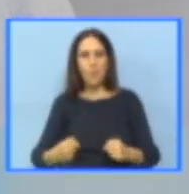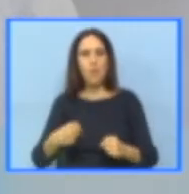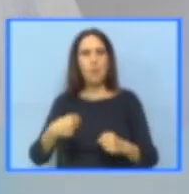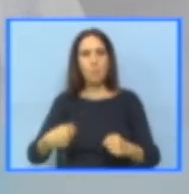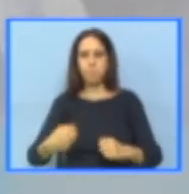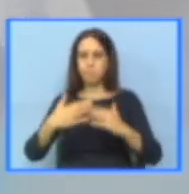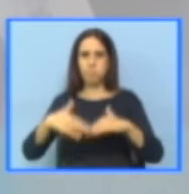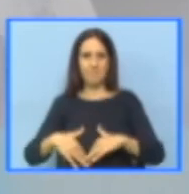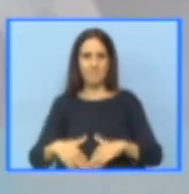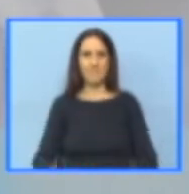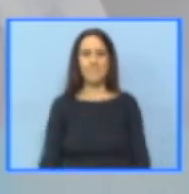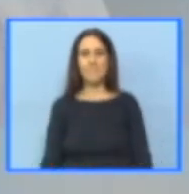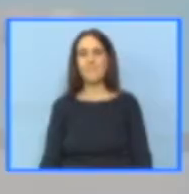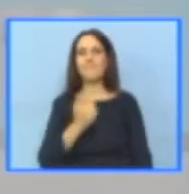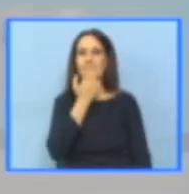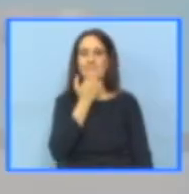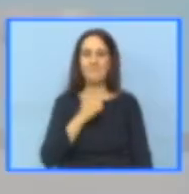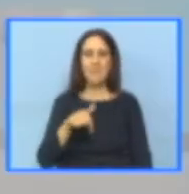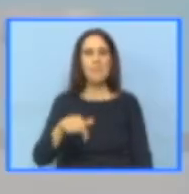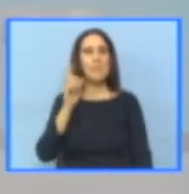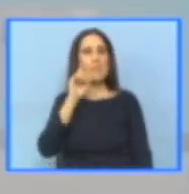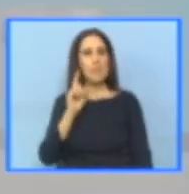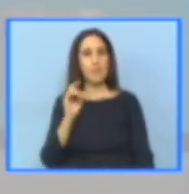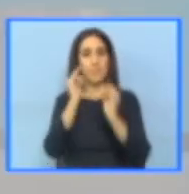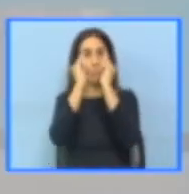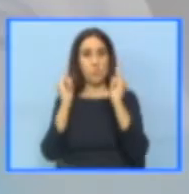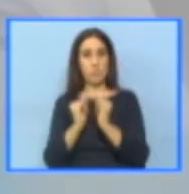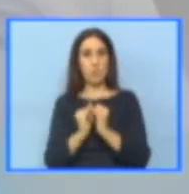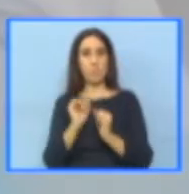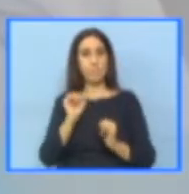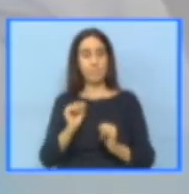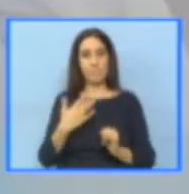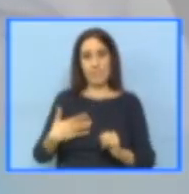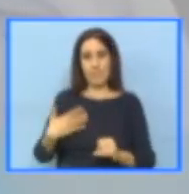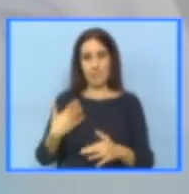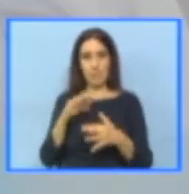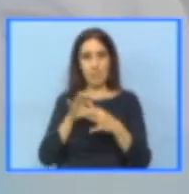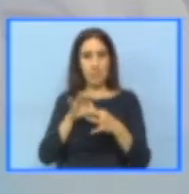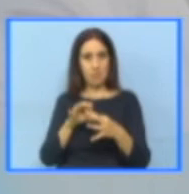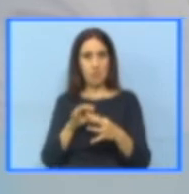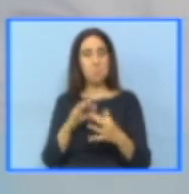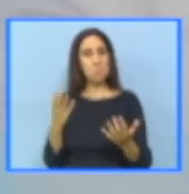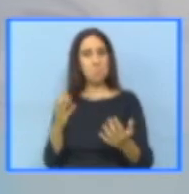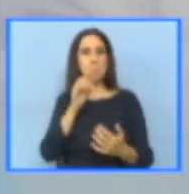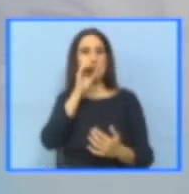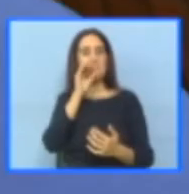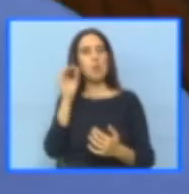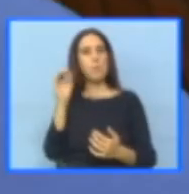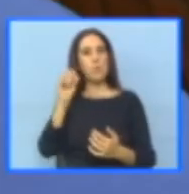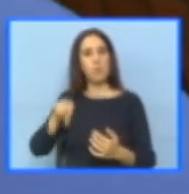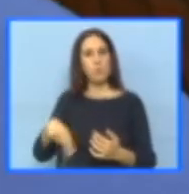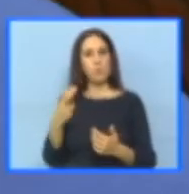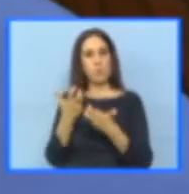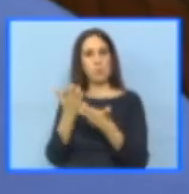Este é o Dia Internacional da Caridade, é sintomático ele surgir por iniciativa da Organização das